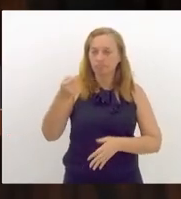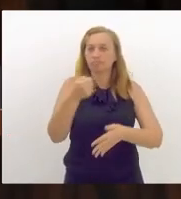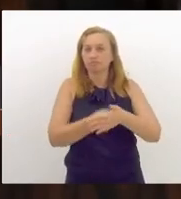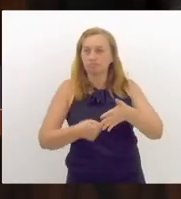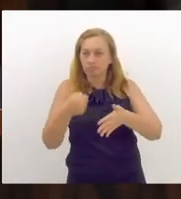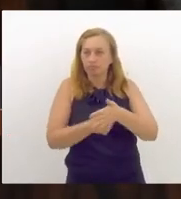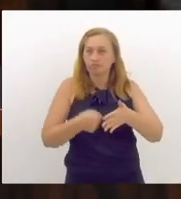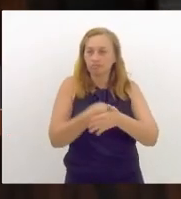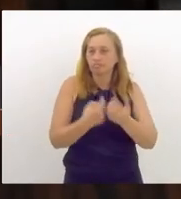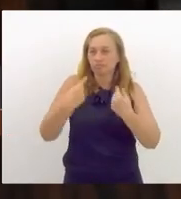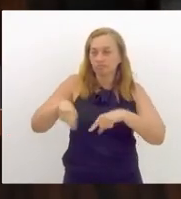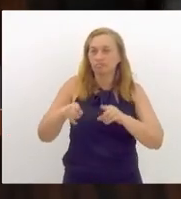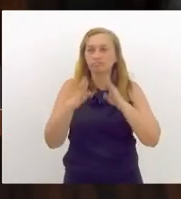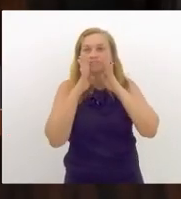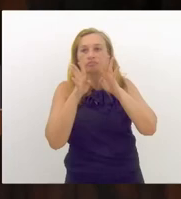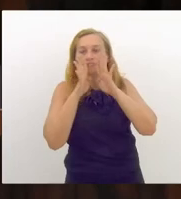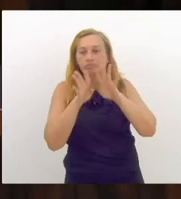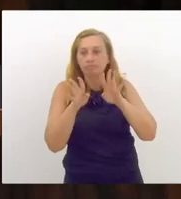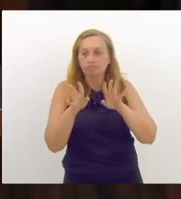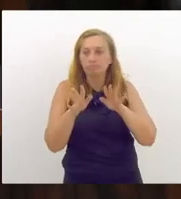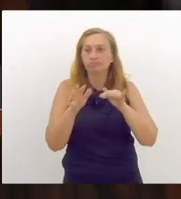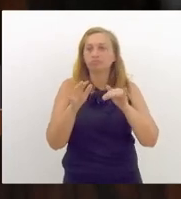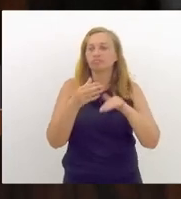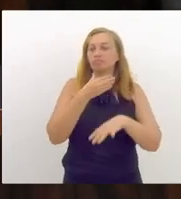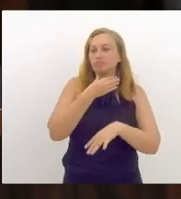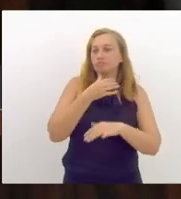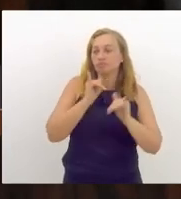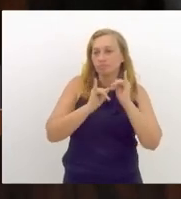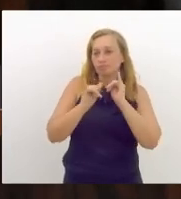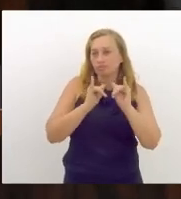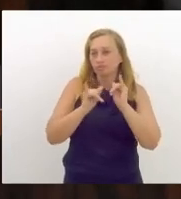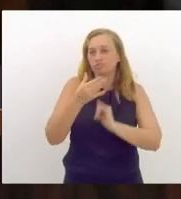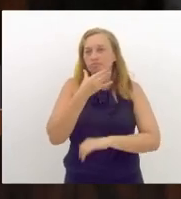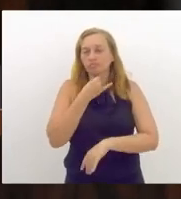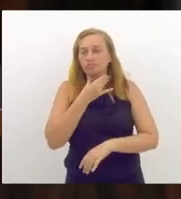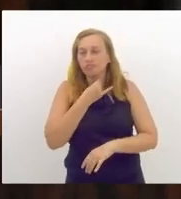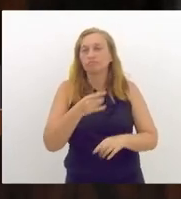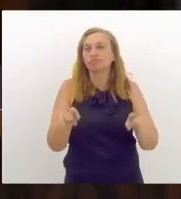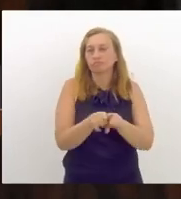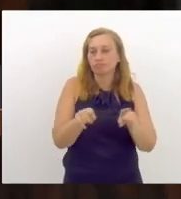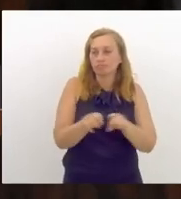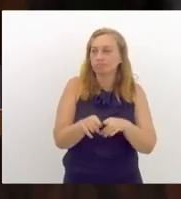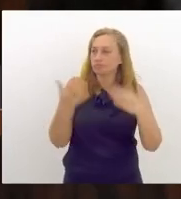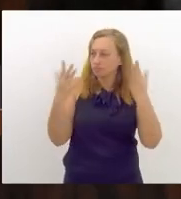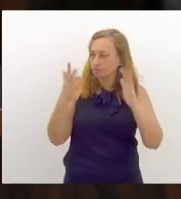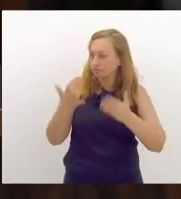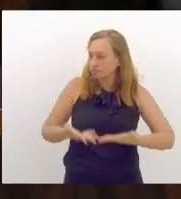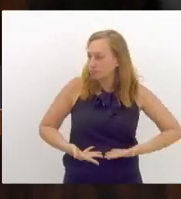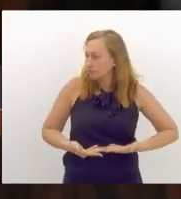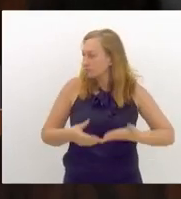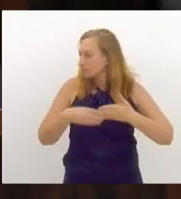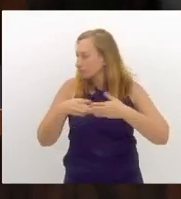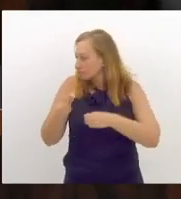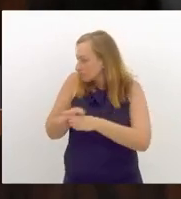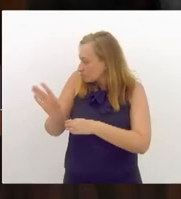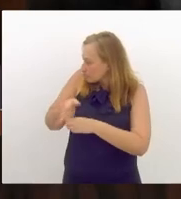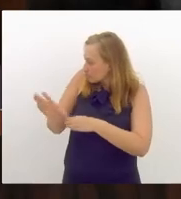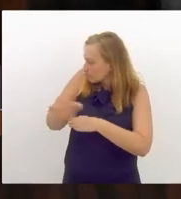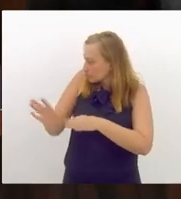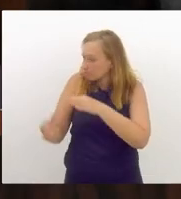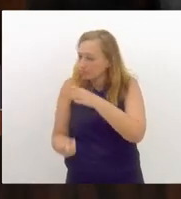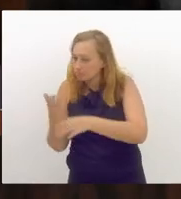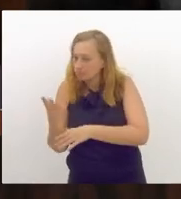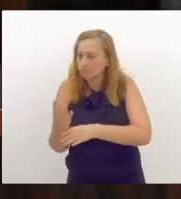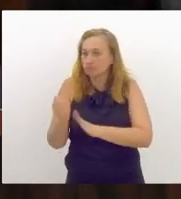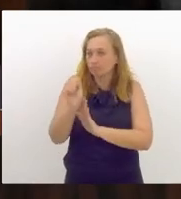contra as fake News e saudar Nossa companheira Neusa Oliveira que também os auxiliou na produção desse relatório